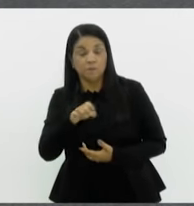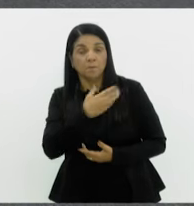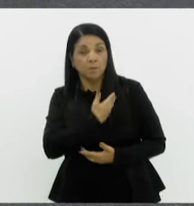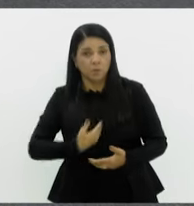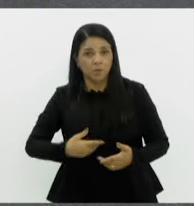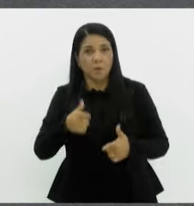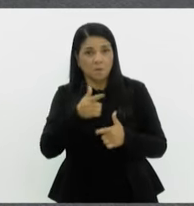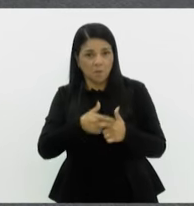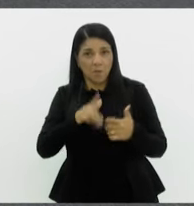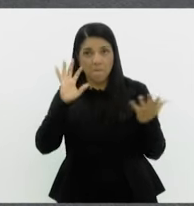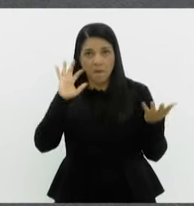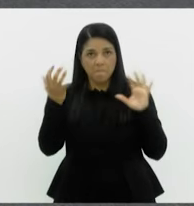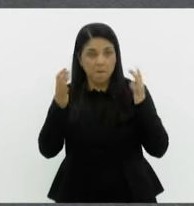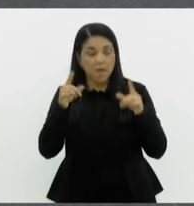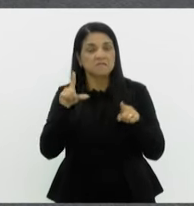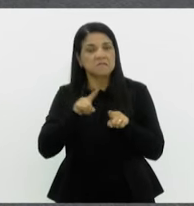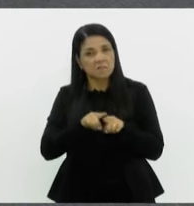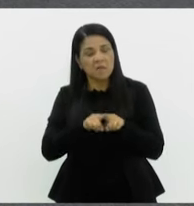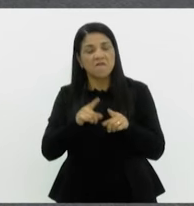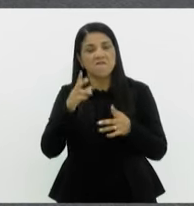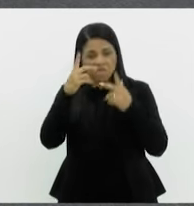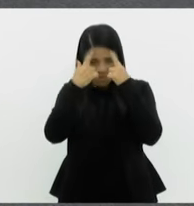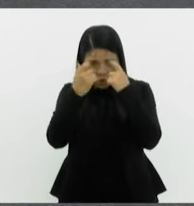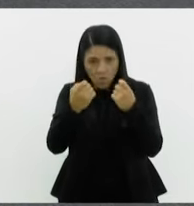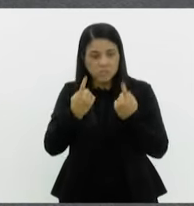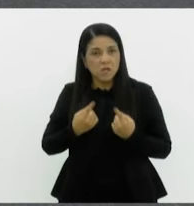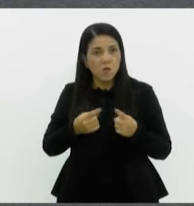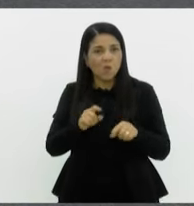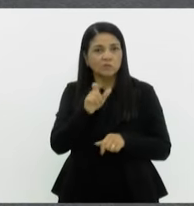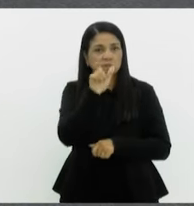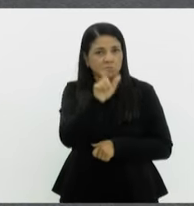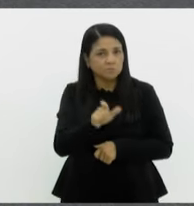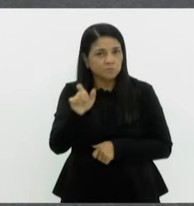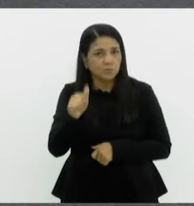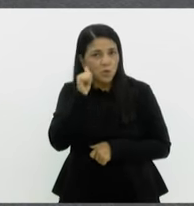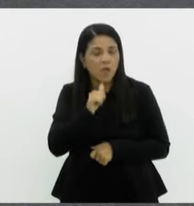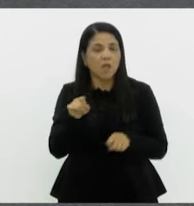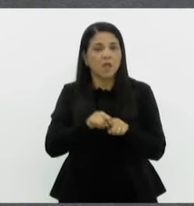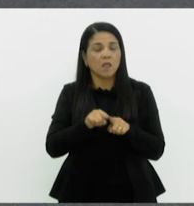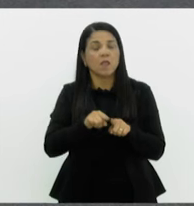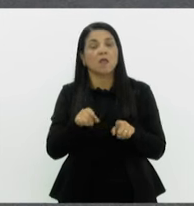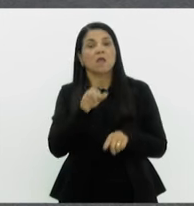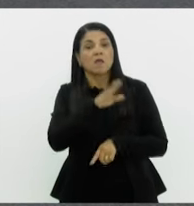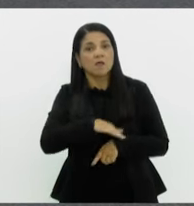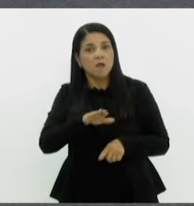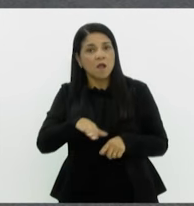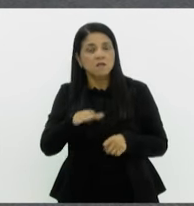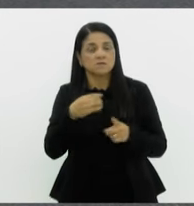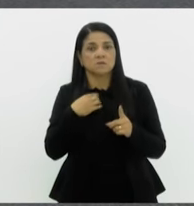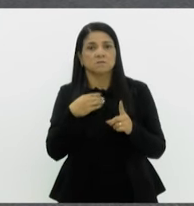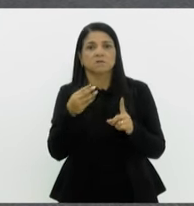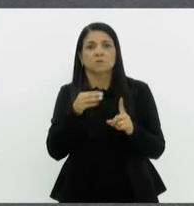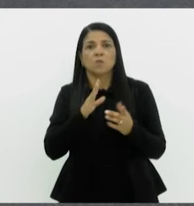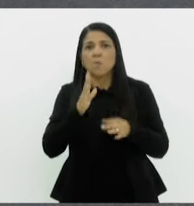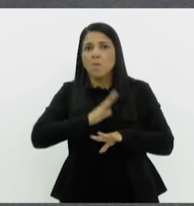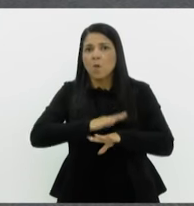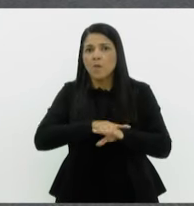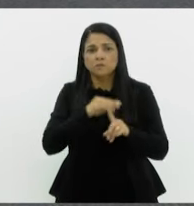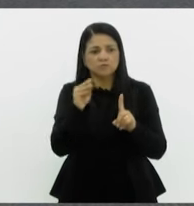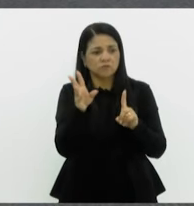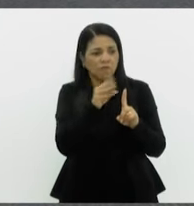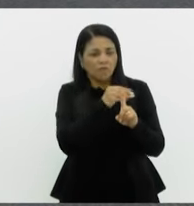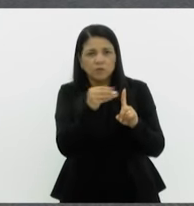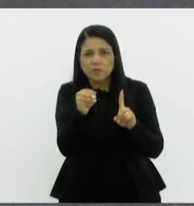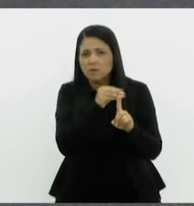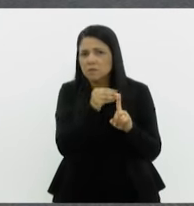as mulheres, contra as crianças, no momento de extrema vulnerabilidade. Então, só para trazer esse elemento aqui para a gente